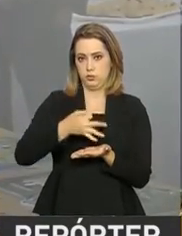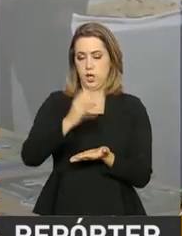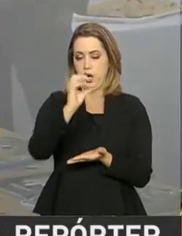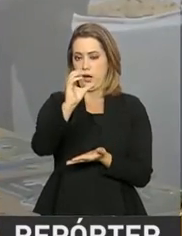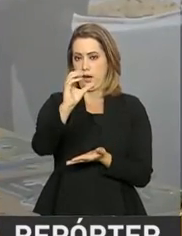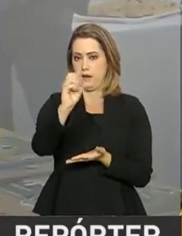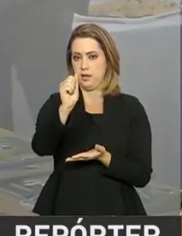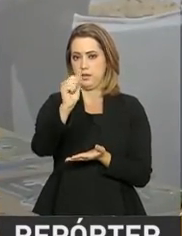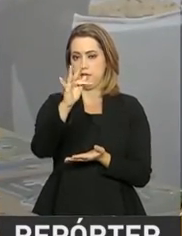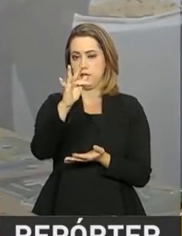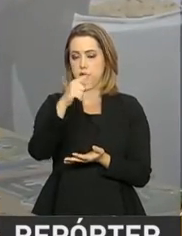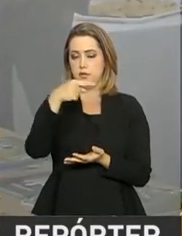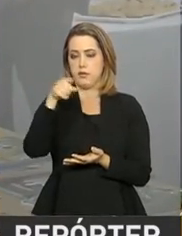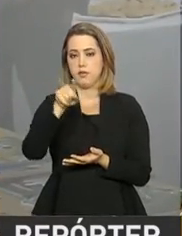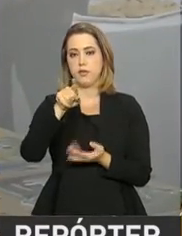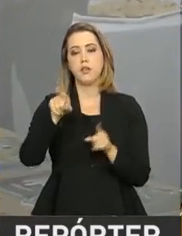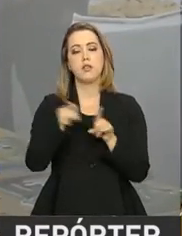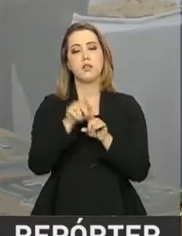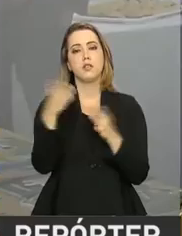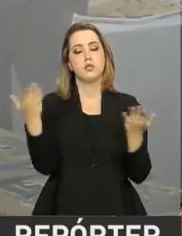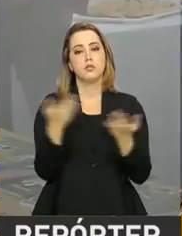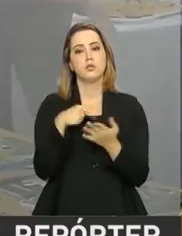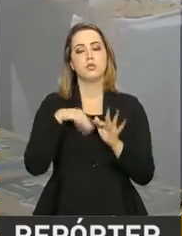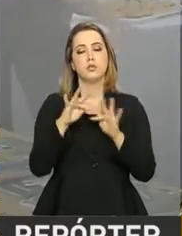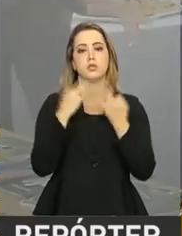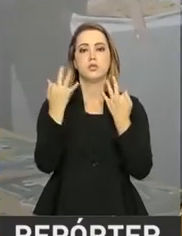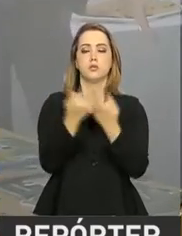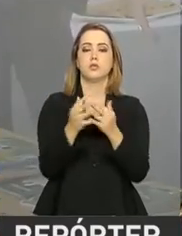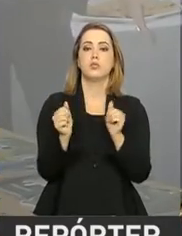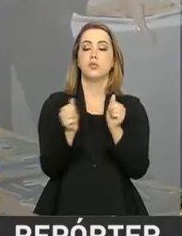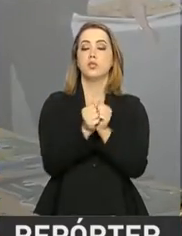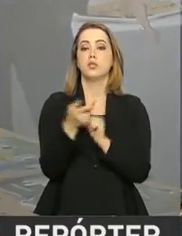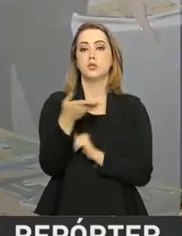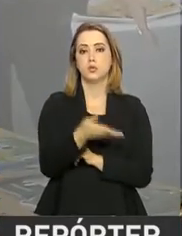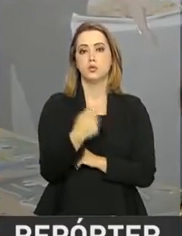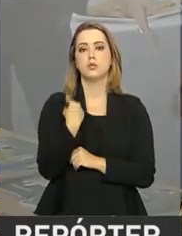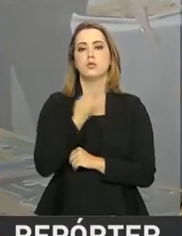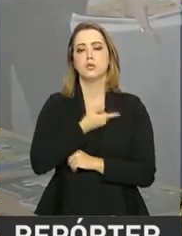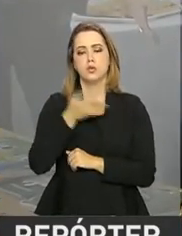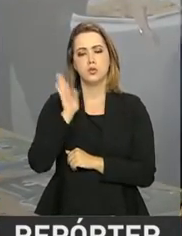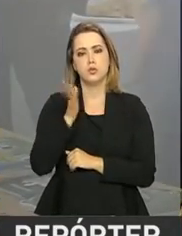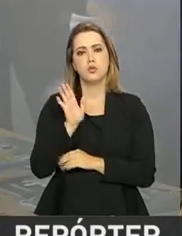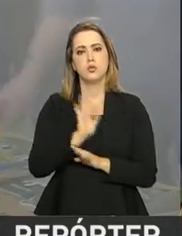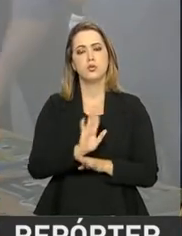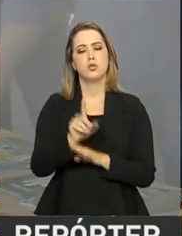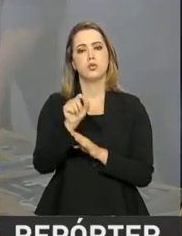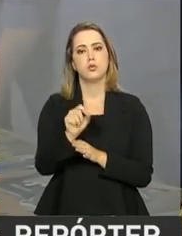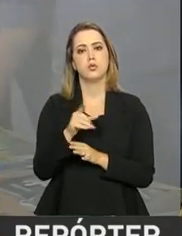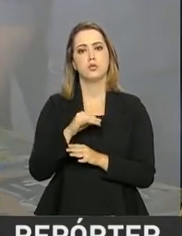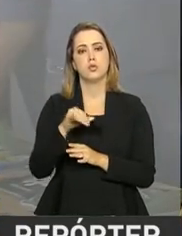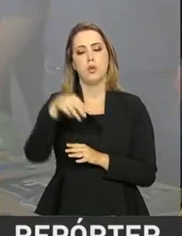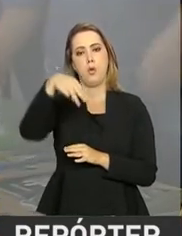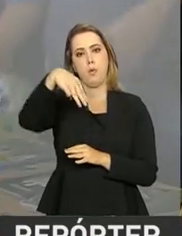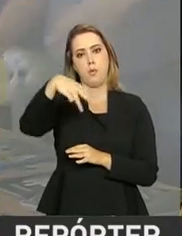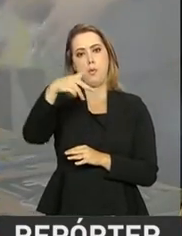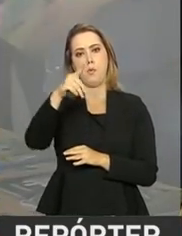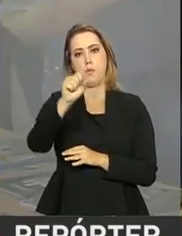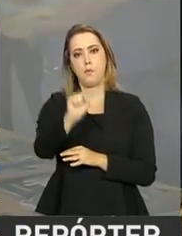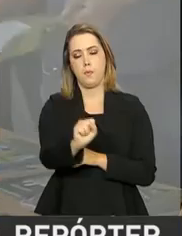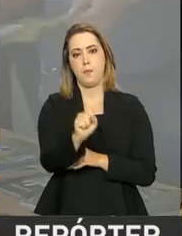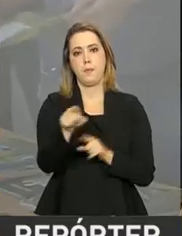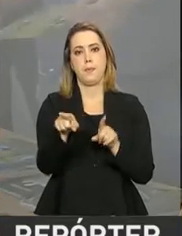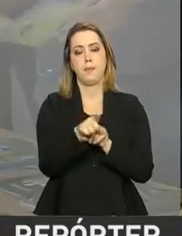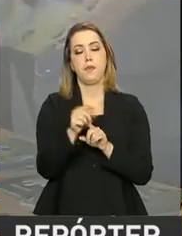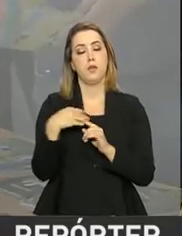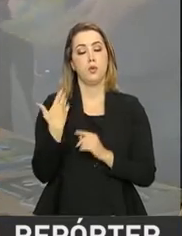intenção é expor os nosso produto gente atende o mercado institucional né o mds proíbe a e